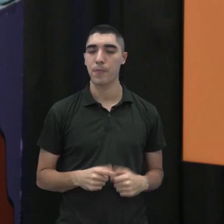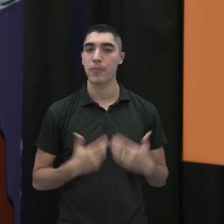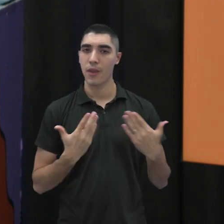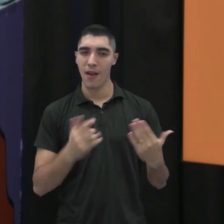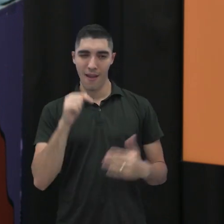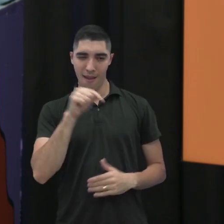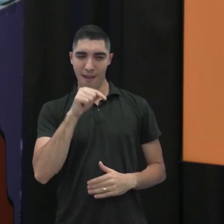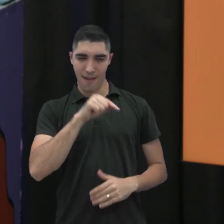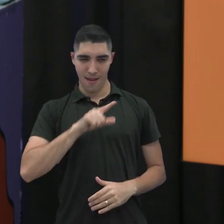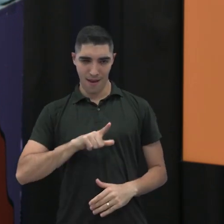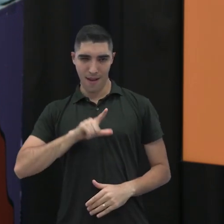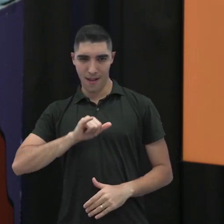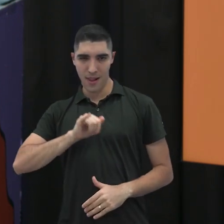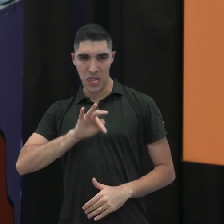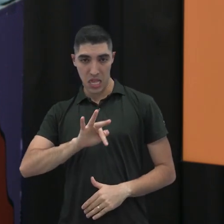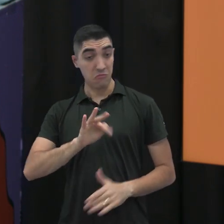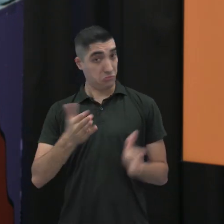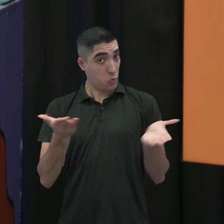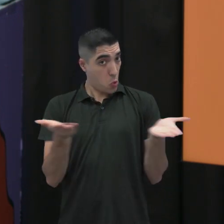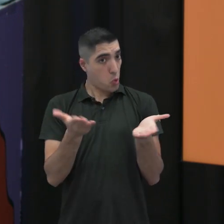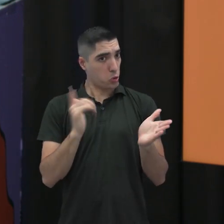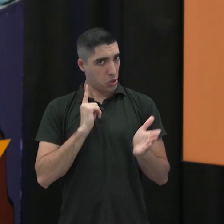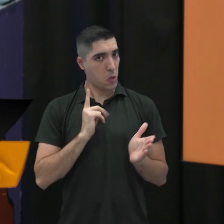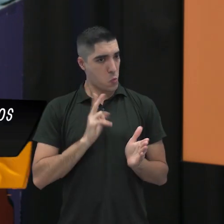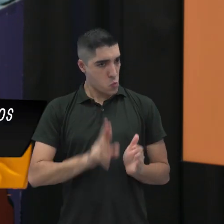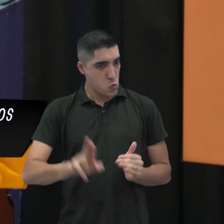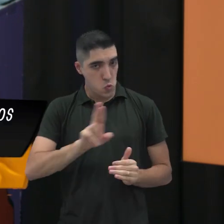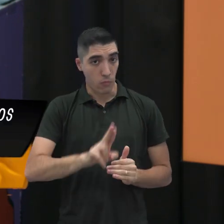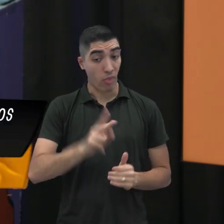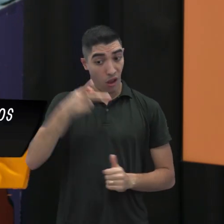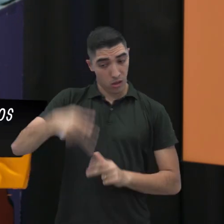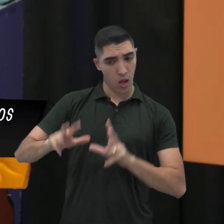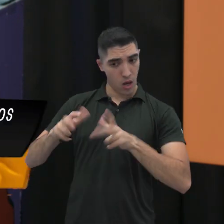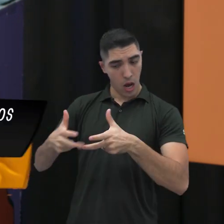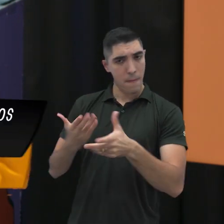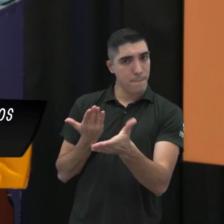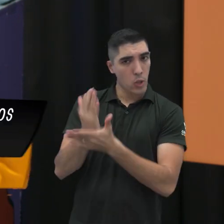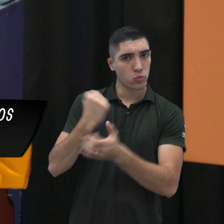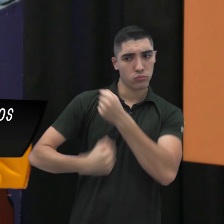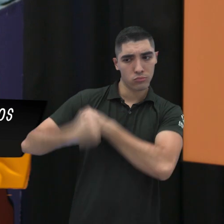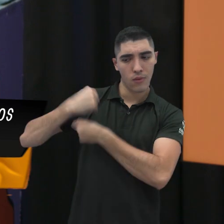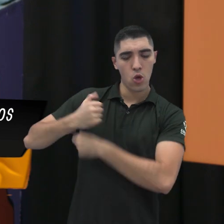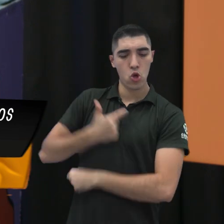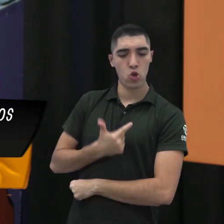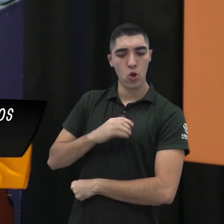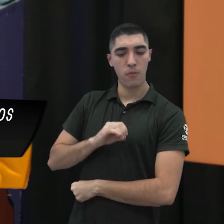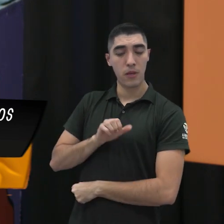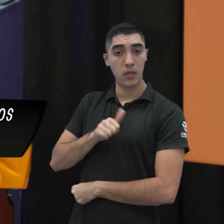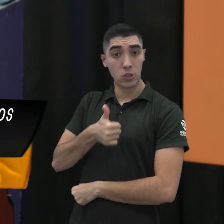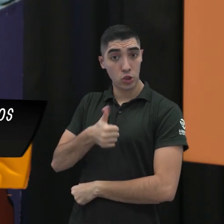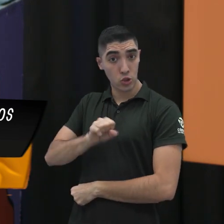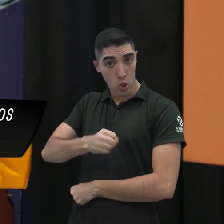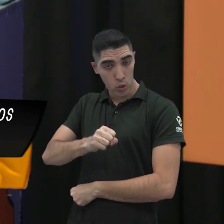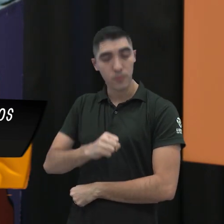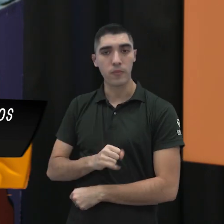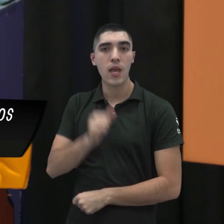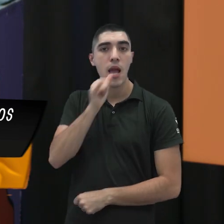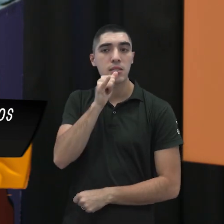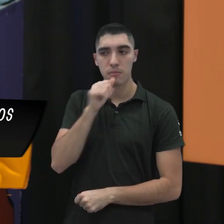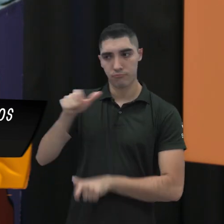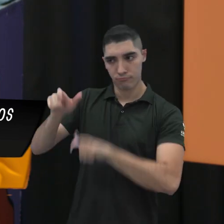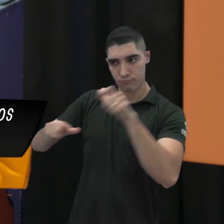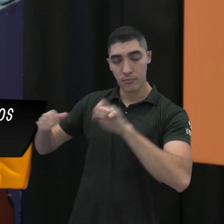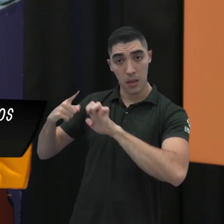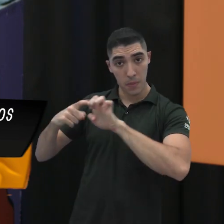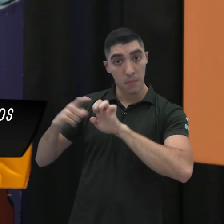Essa composição da LIF que está em vigor hoje, ela foi aprovada aqui na Câmara em 2018. Né? Nela, os